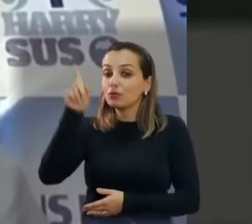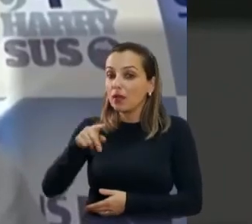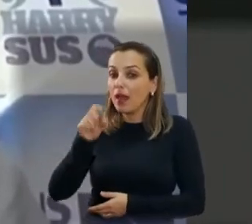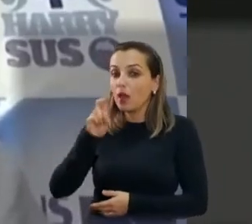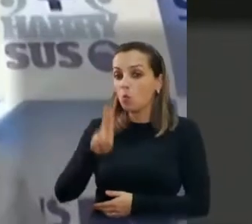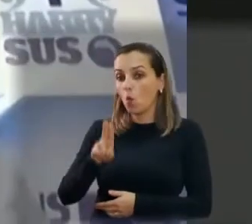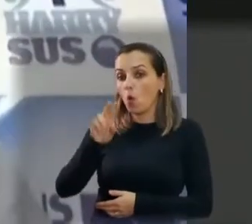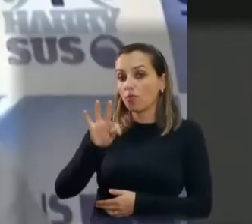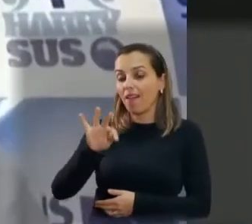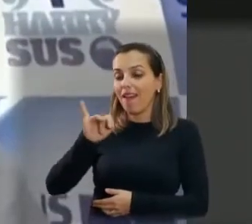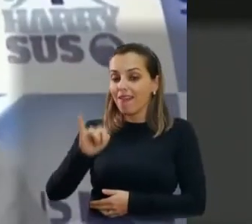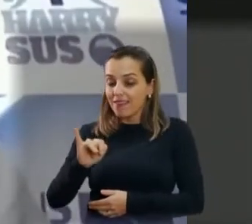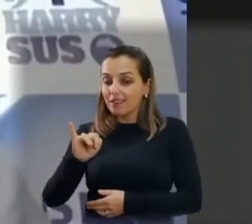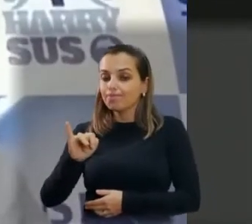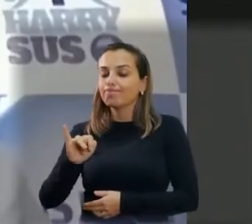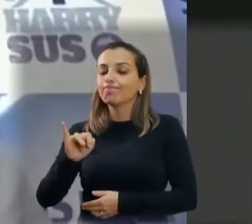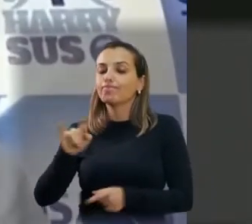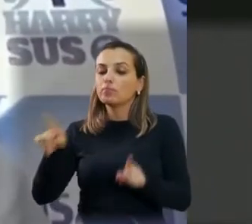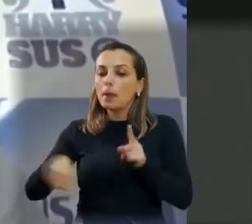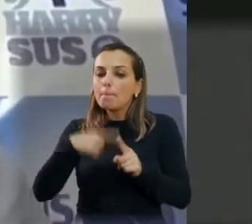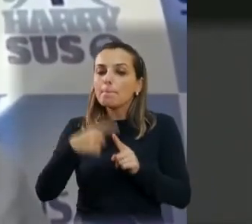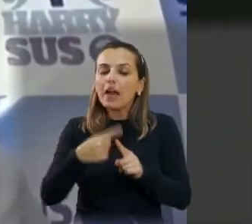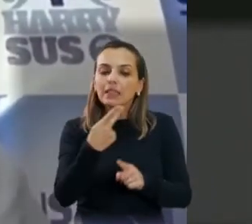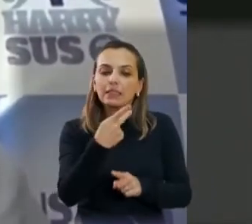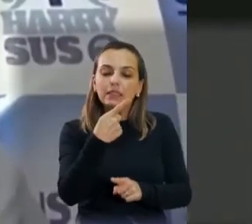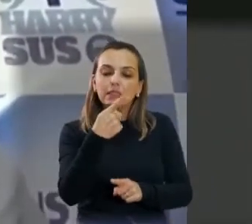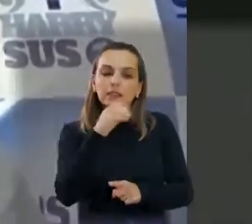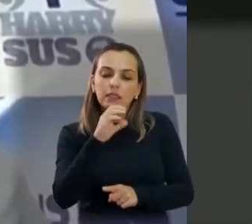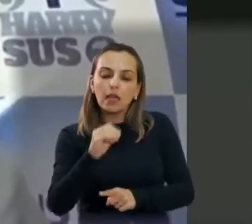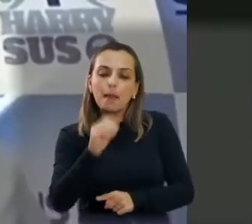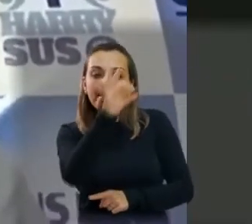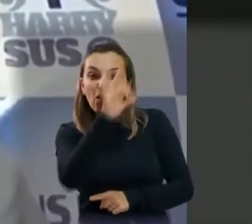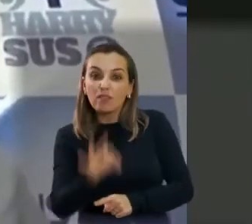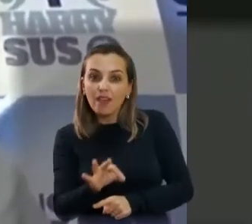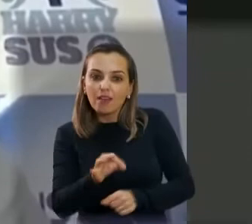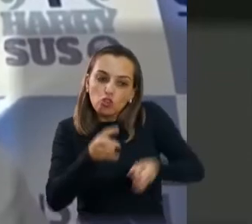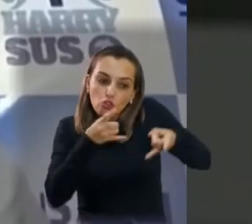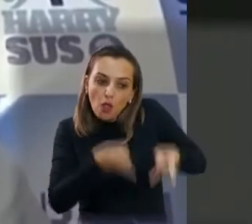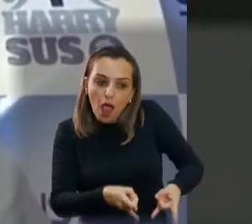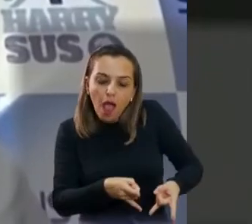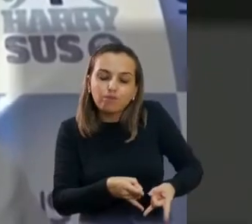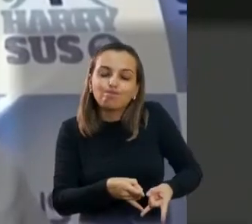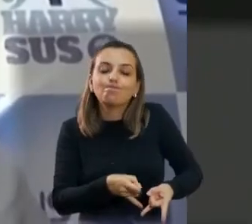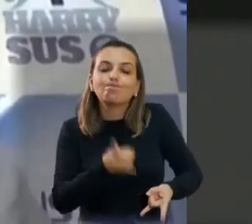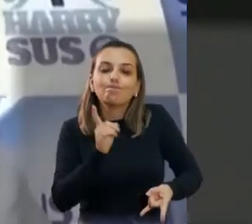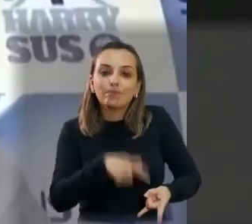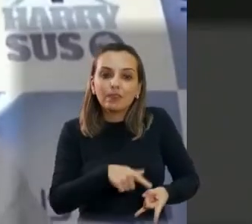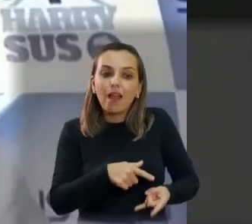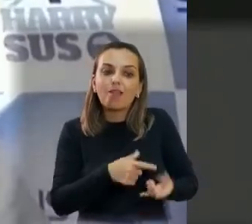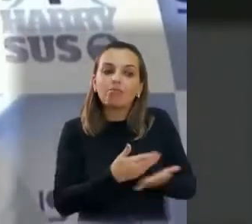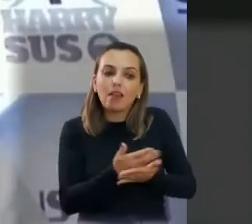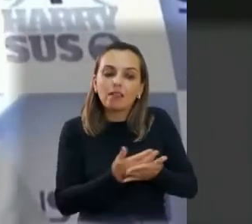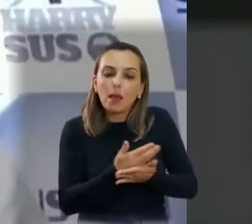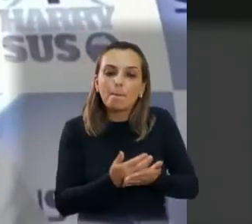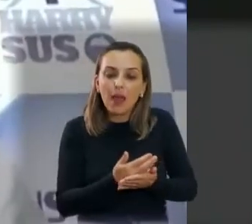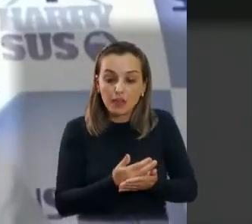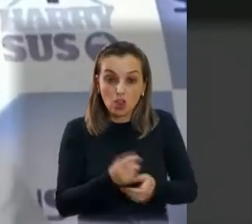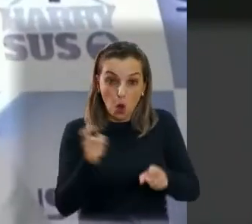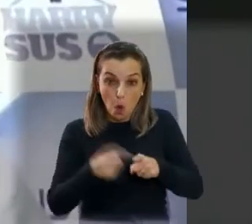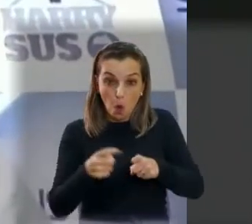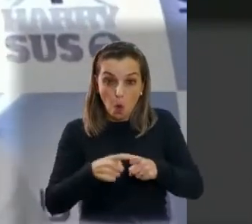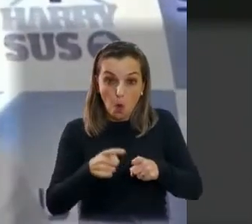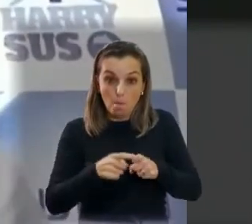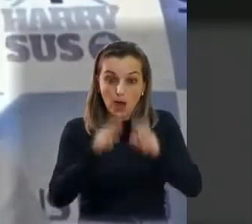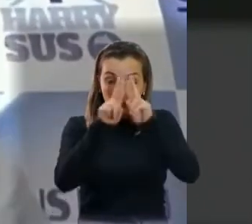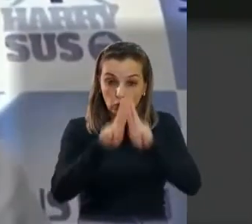UTI, 100% de enfermaria, e já foi dito por um médico da Unimed que